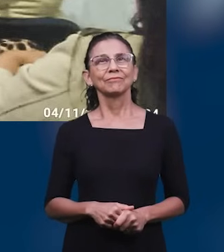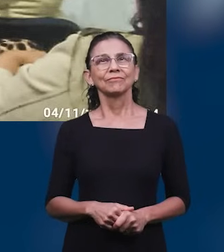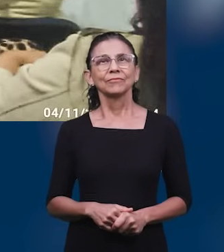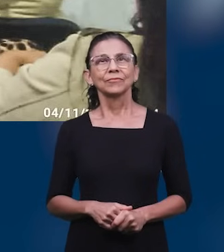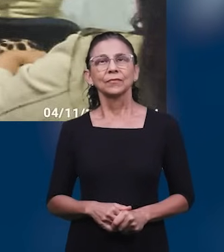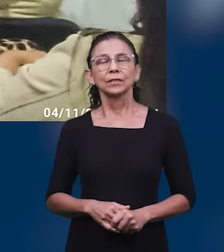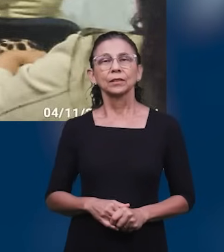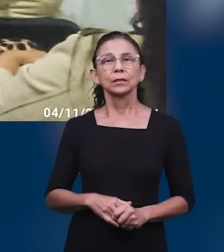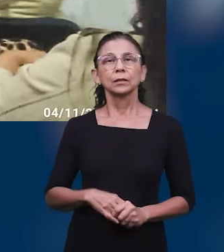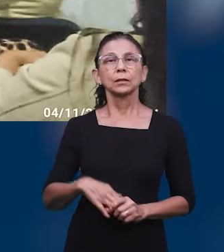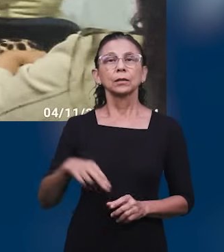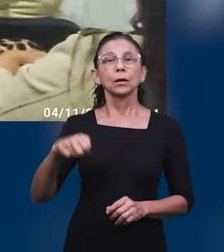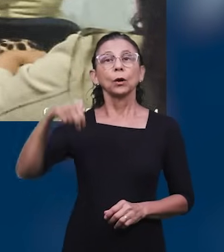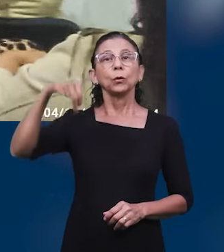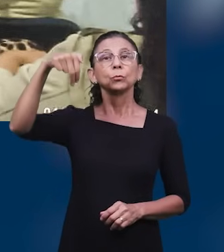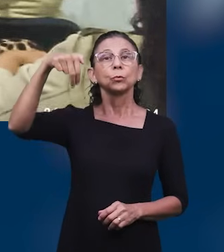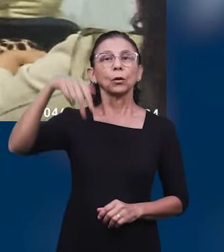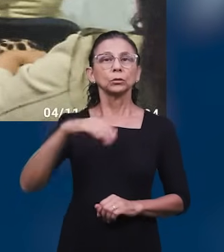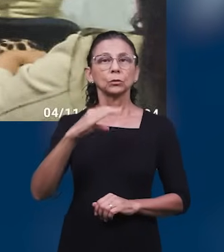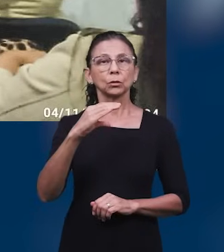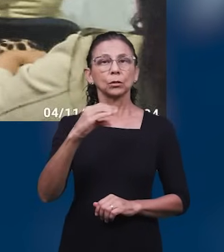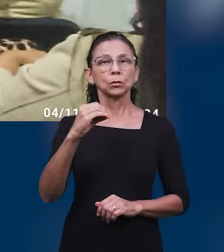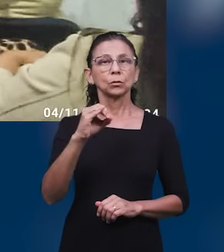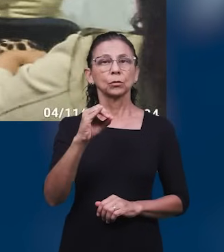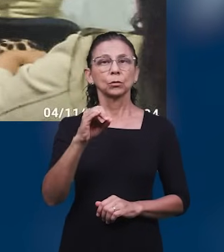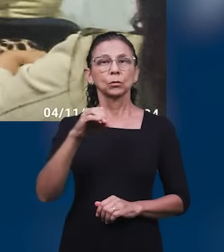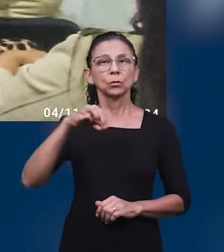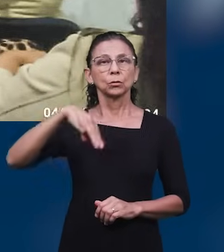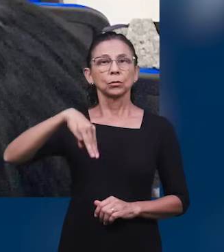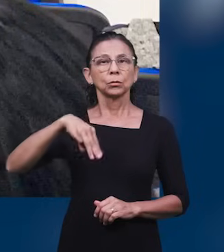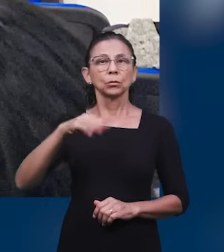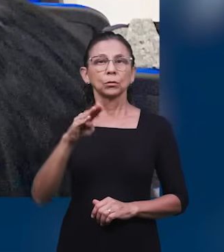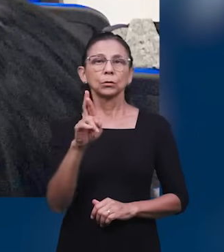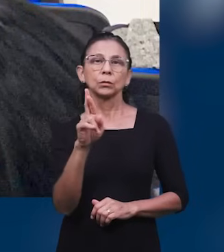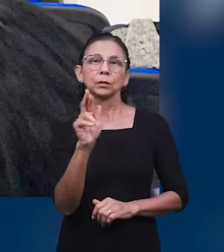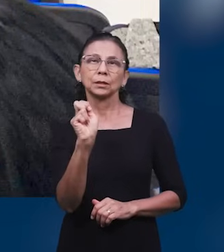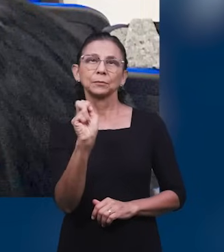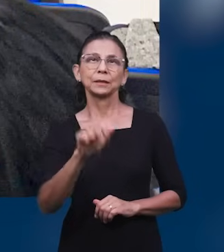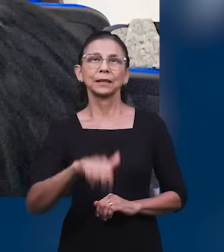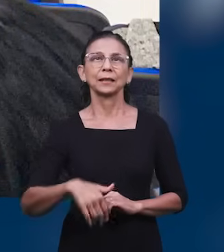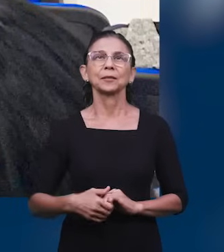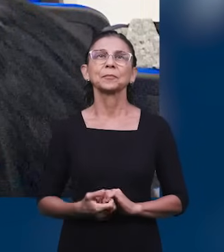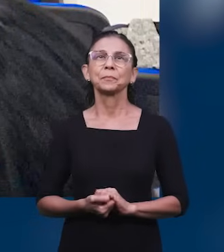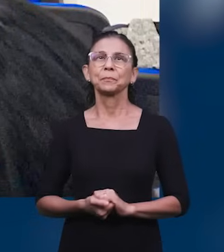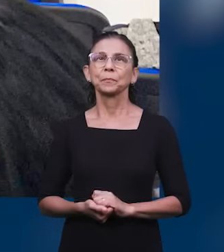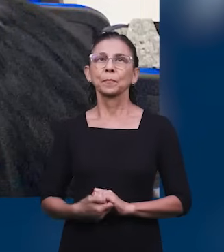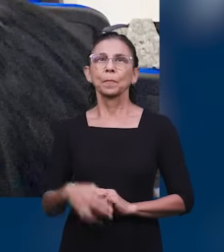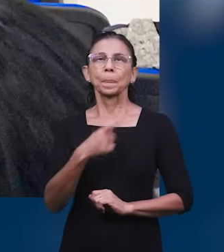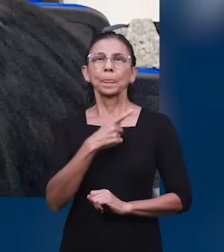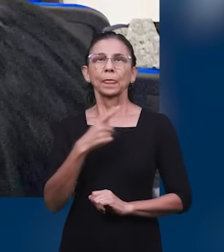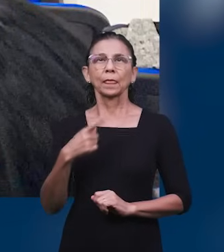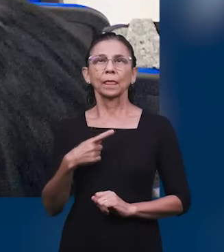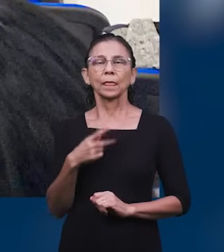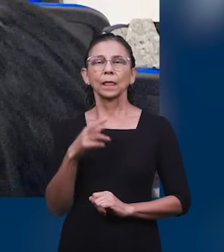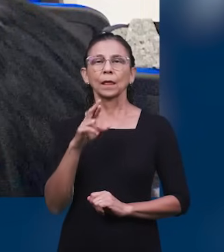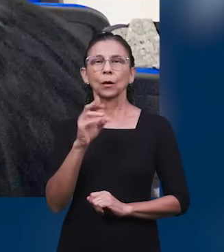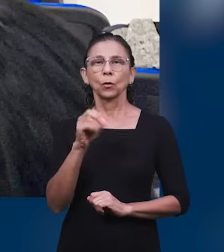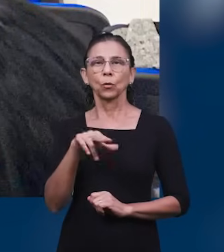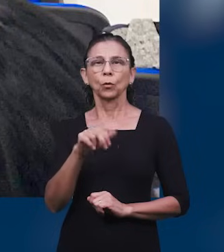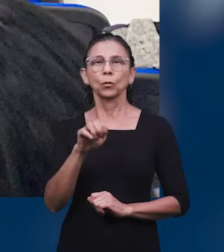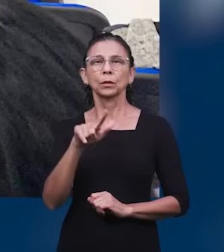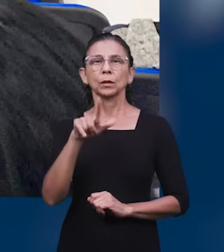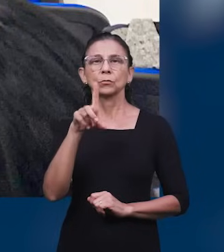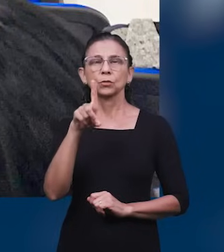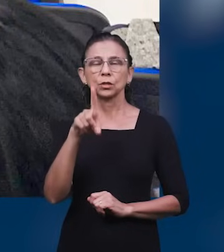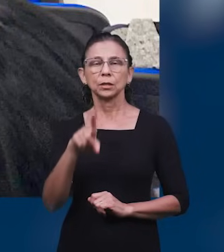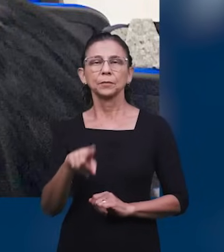ao norte do país, na igreja de Coimbra. A ICM, que está sob o ministério do pastor Ronald Teixeira, auxiliado pelo pastor